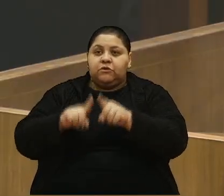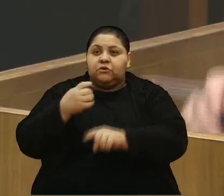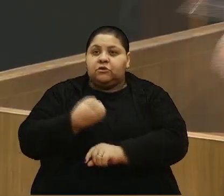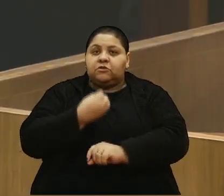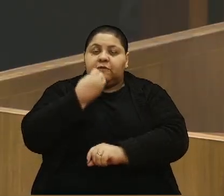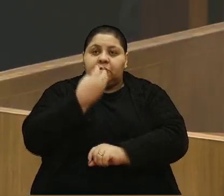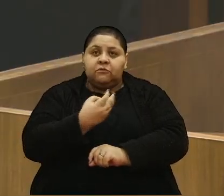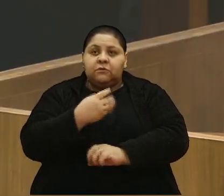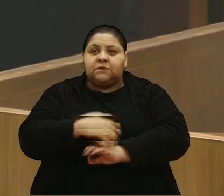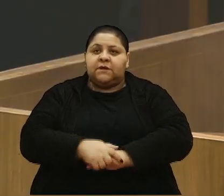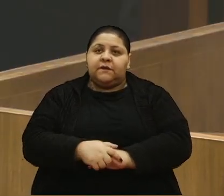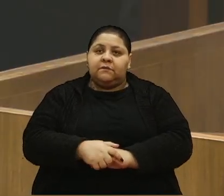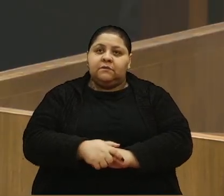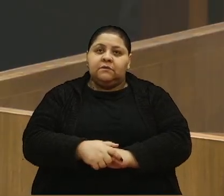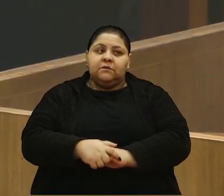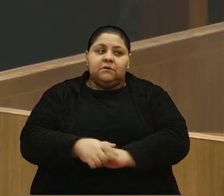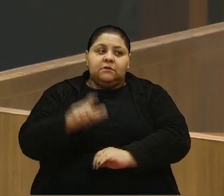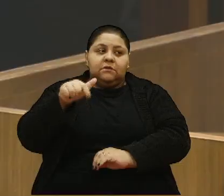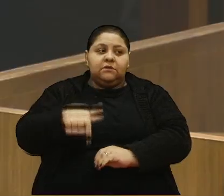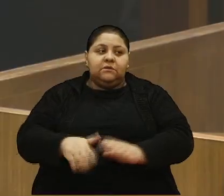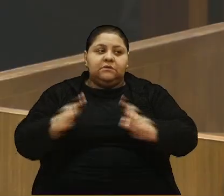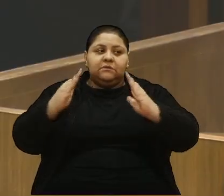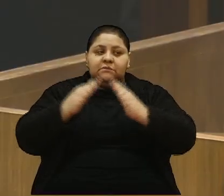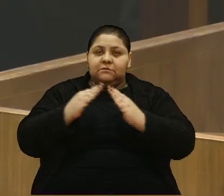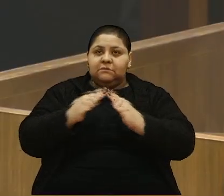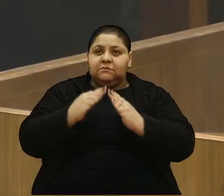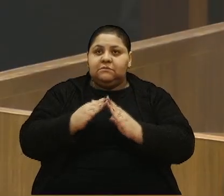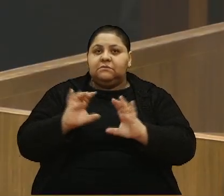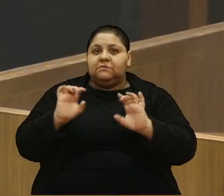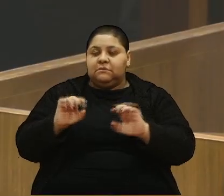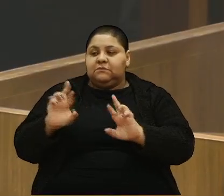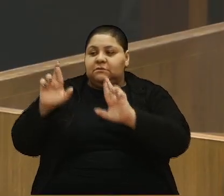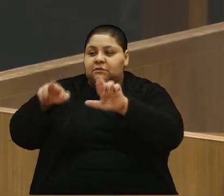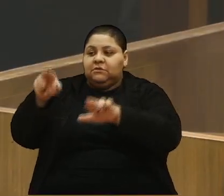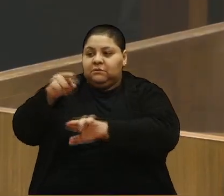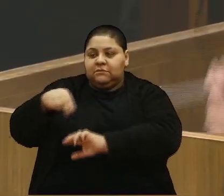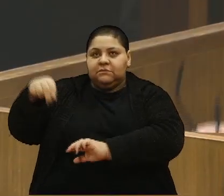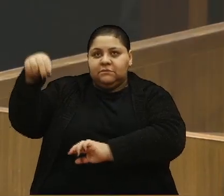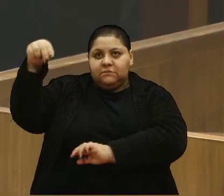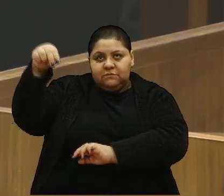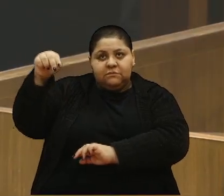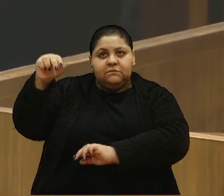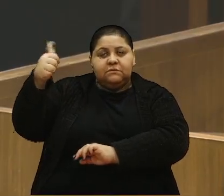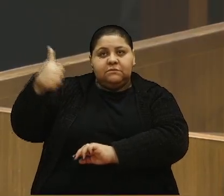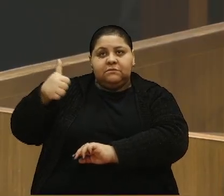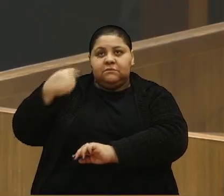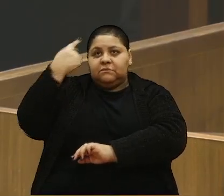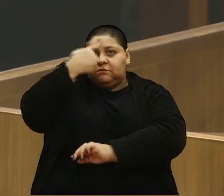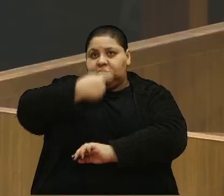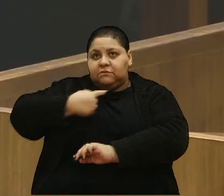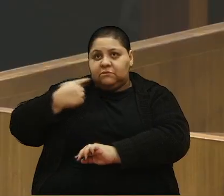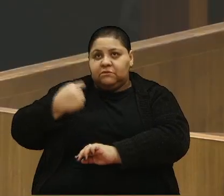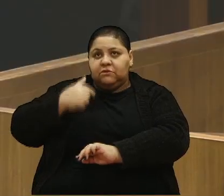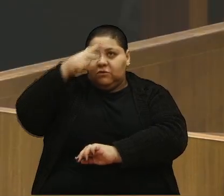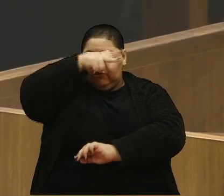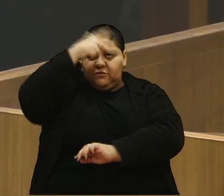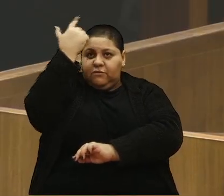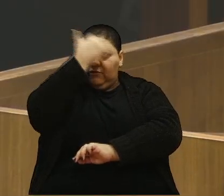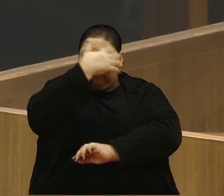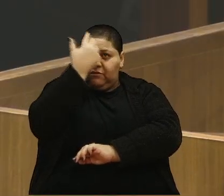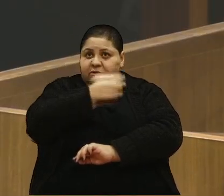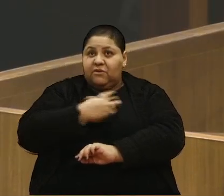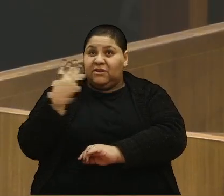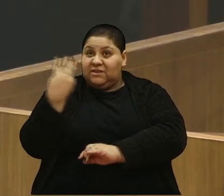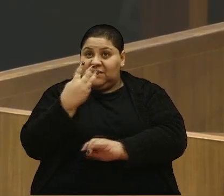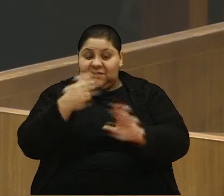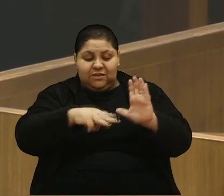boas aqui desta casa. Bom, eu sou da Zona Norte. No primeiro turno, o prefeito Adiló ficou em terceiro